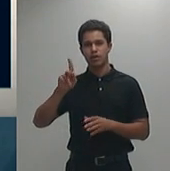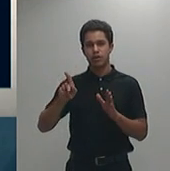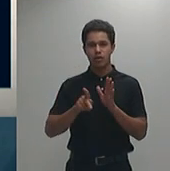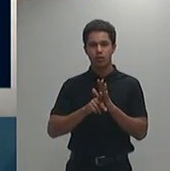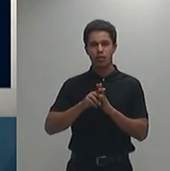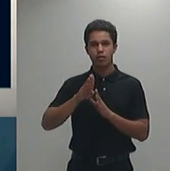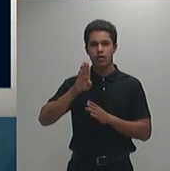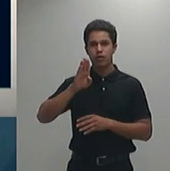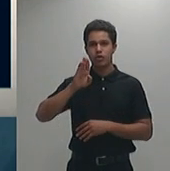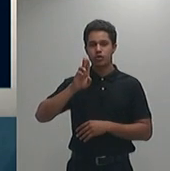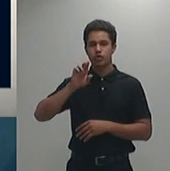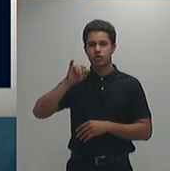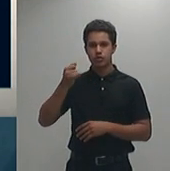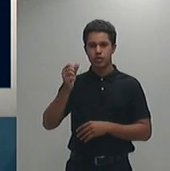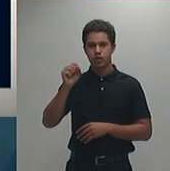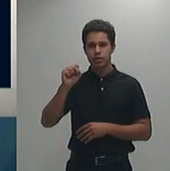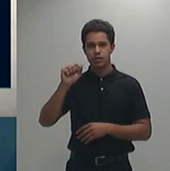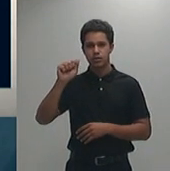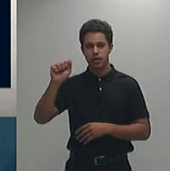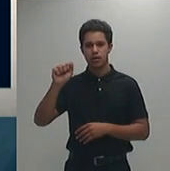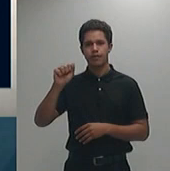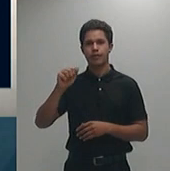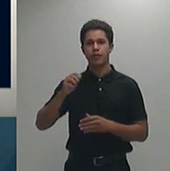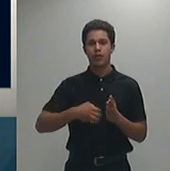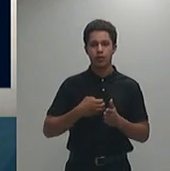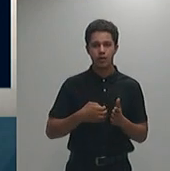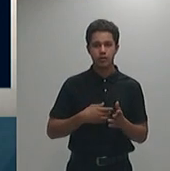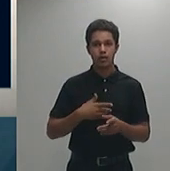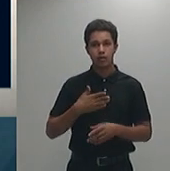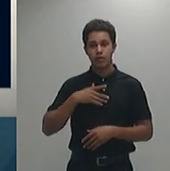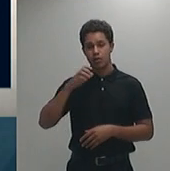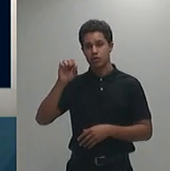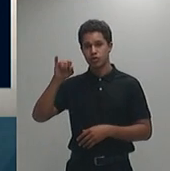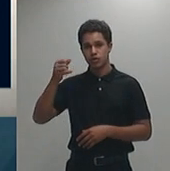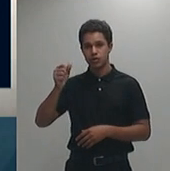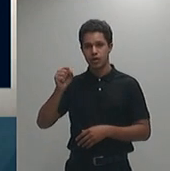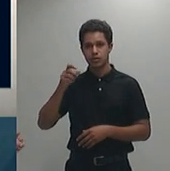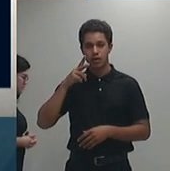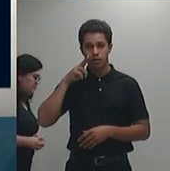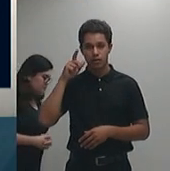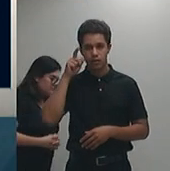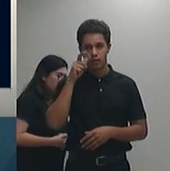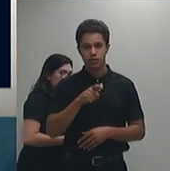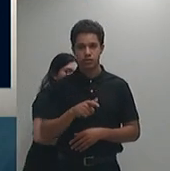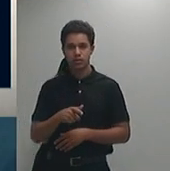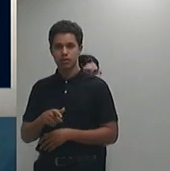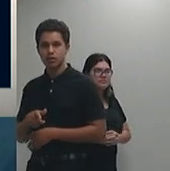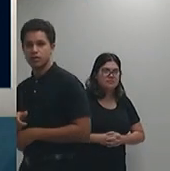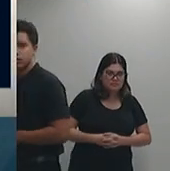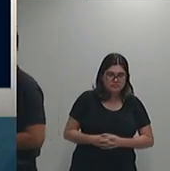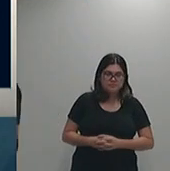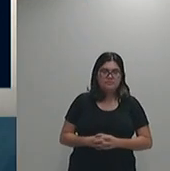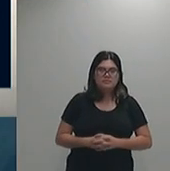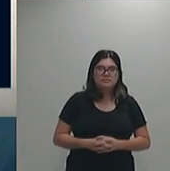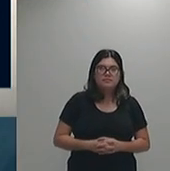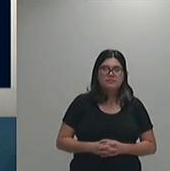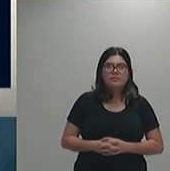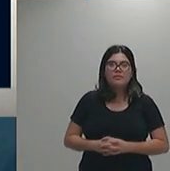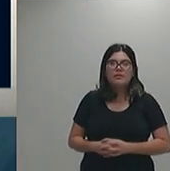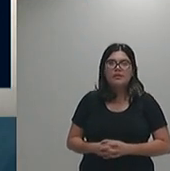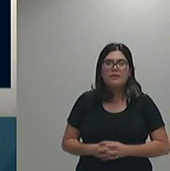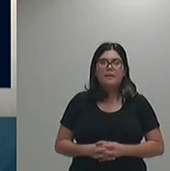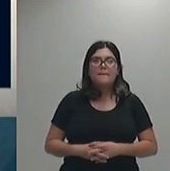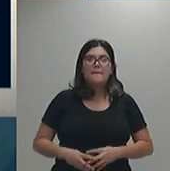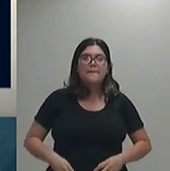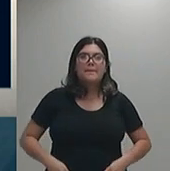em relação a j s a em atenção ao fato de que o demandante promoveu ação em legitimidade extraordinária E no caso na